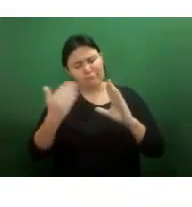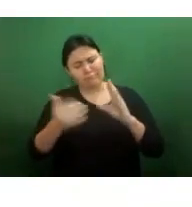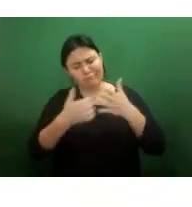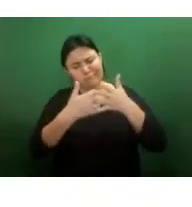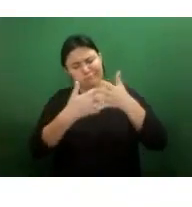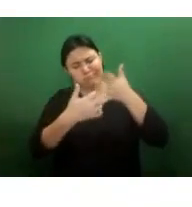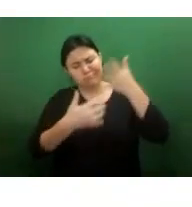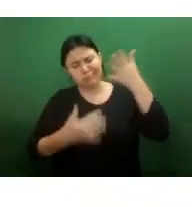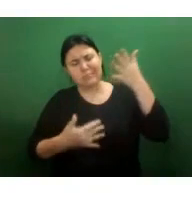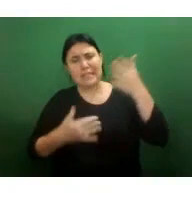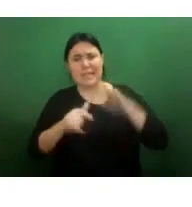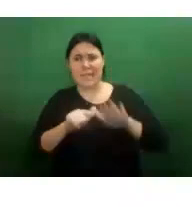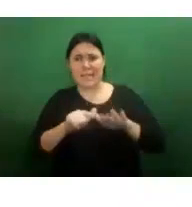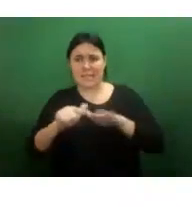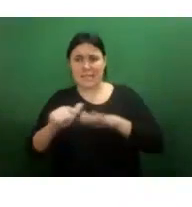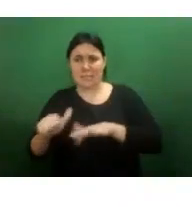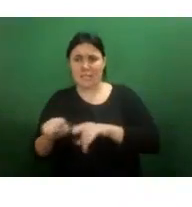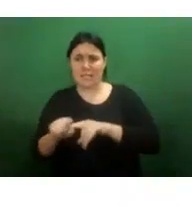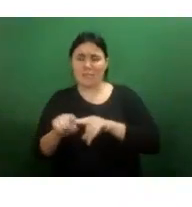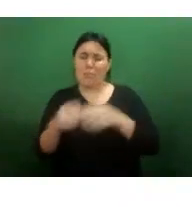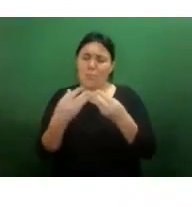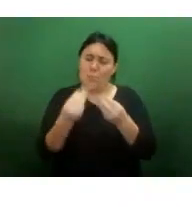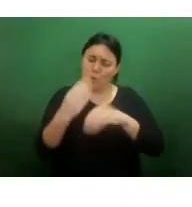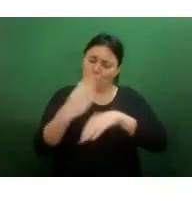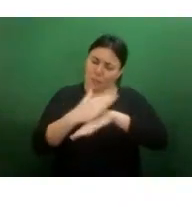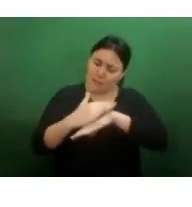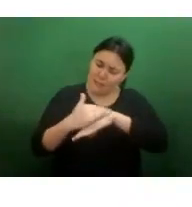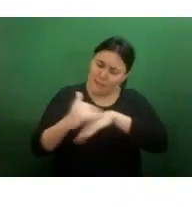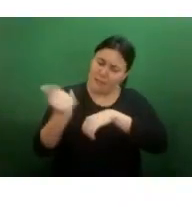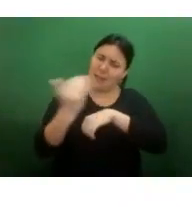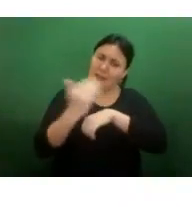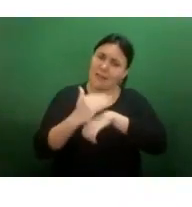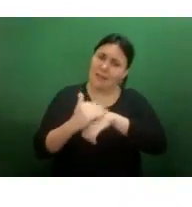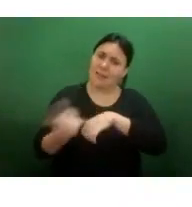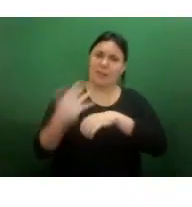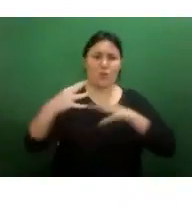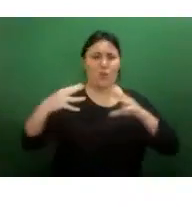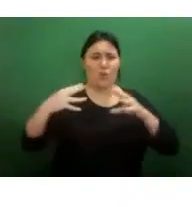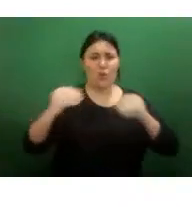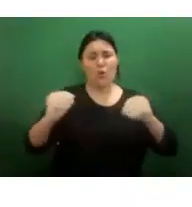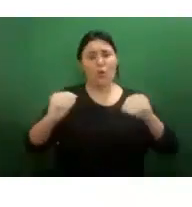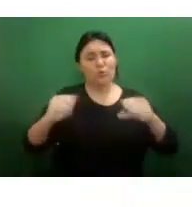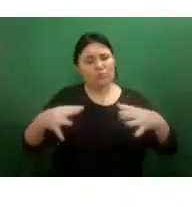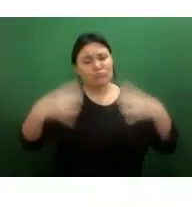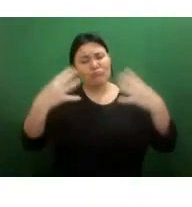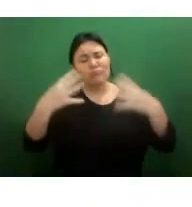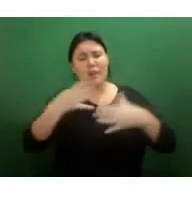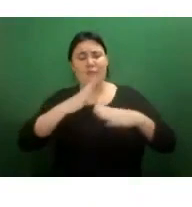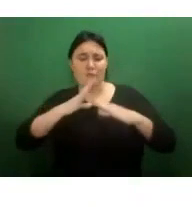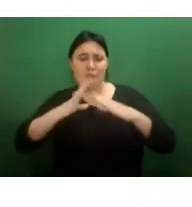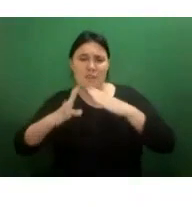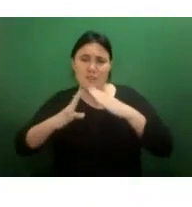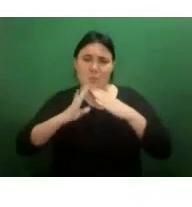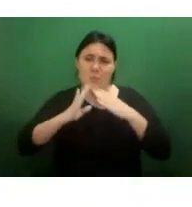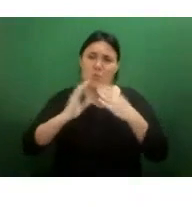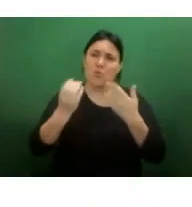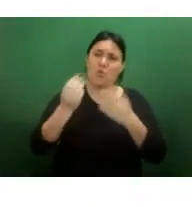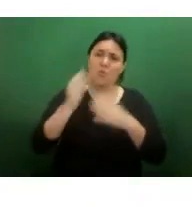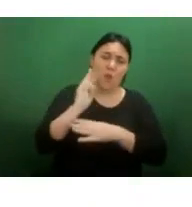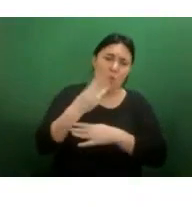semana. Recebi muito carinho, né, de todos, seja pelo Facebook, seja pelo